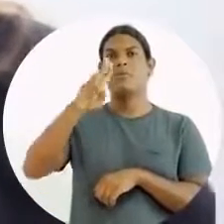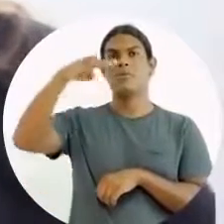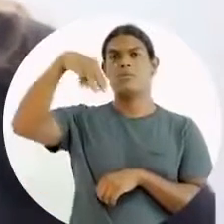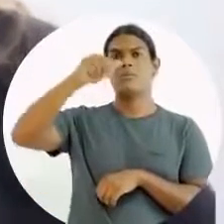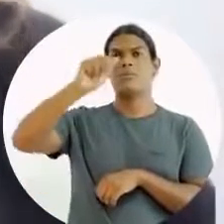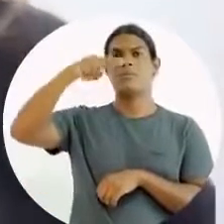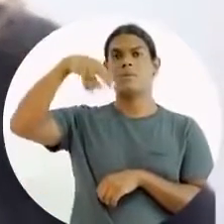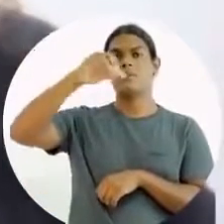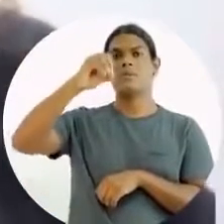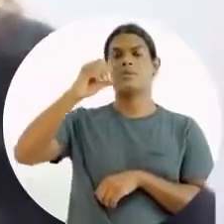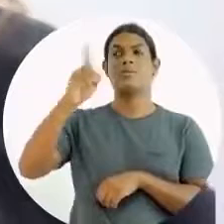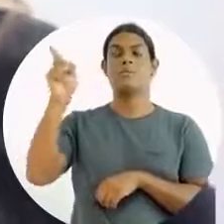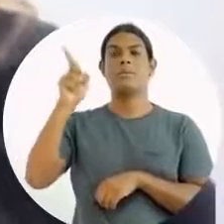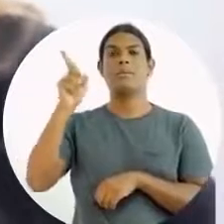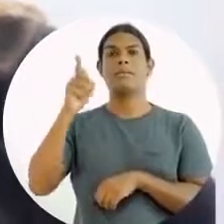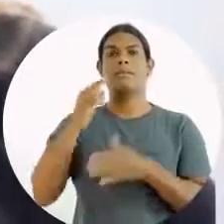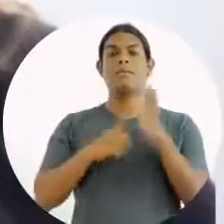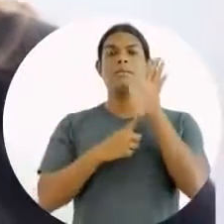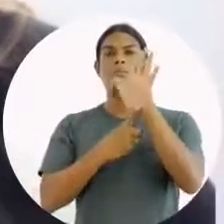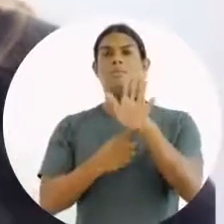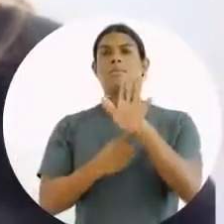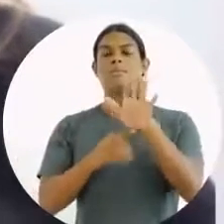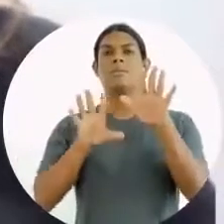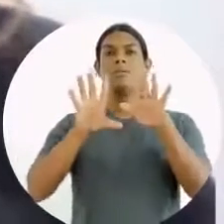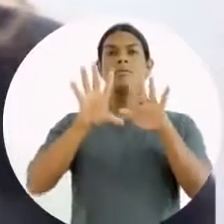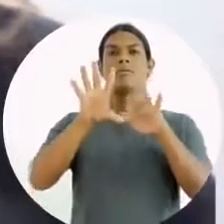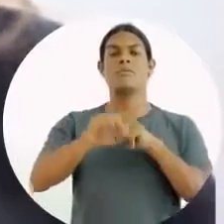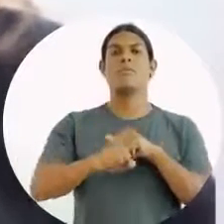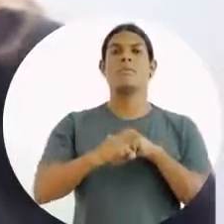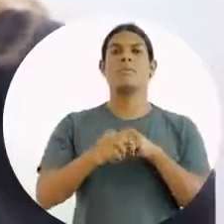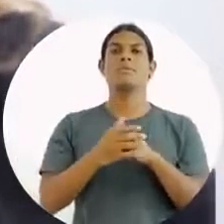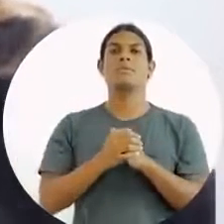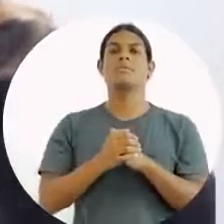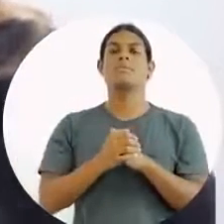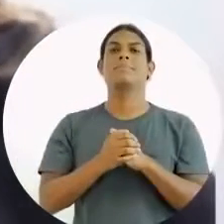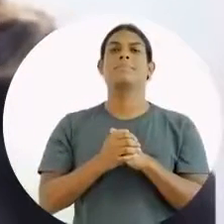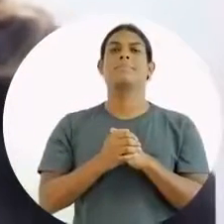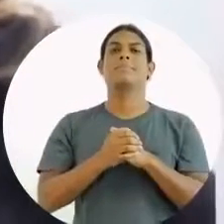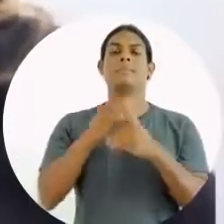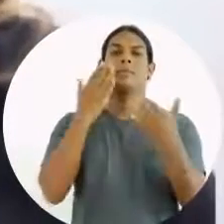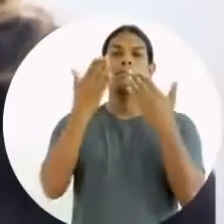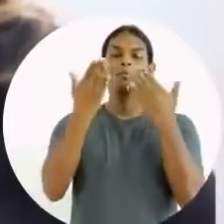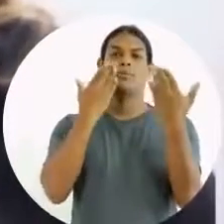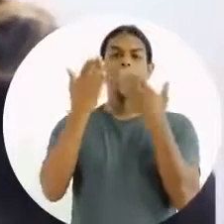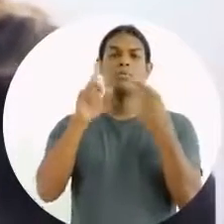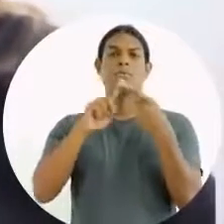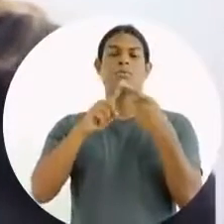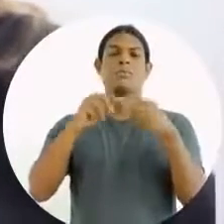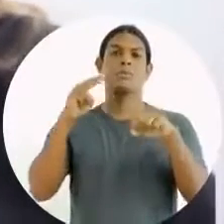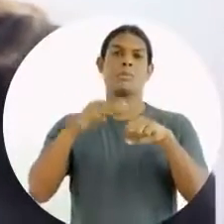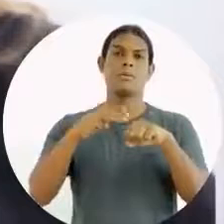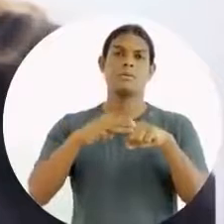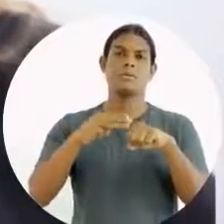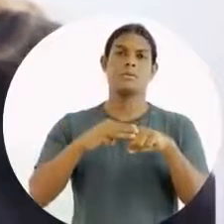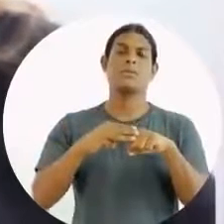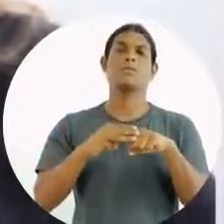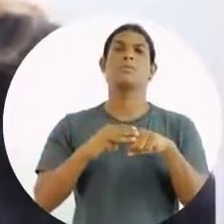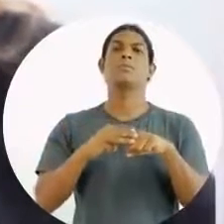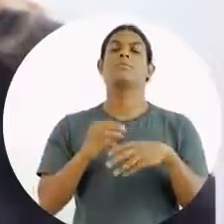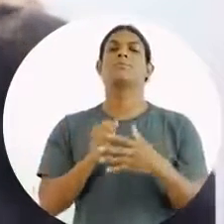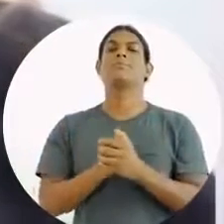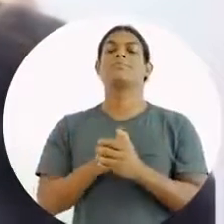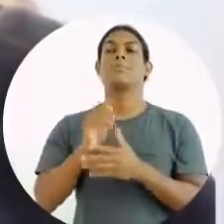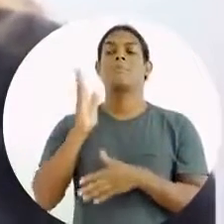apresentar. Eu tenho uma formação em psicologia, tenho alguns cursos de pós-graduação e tenho mestrado também. Hoje eu